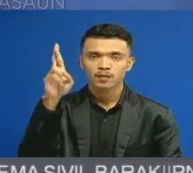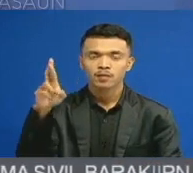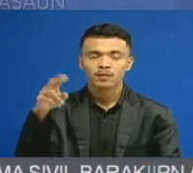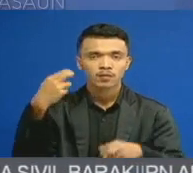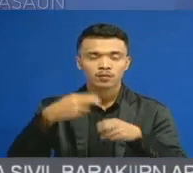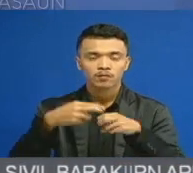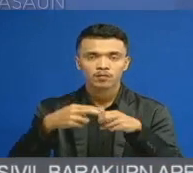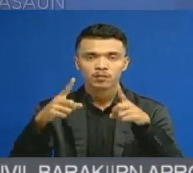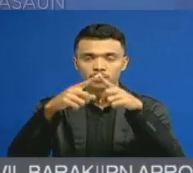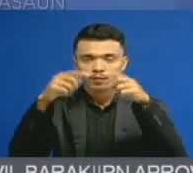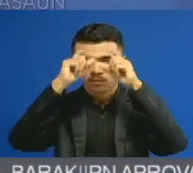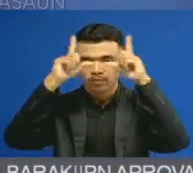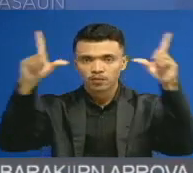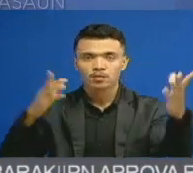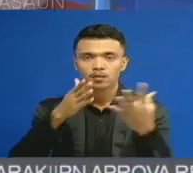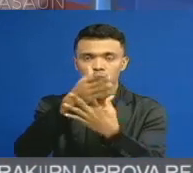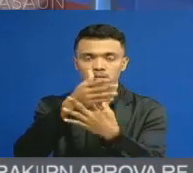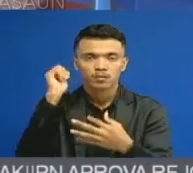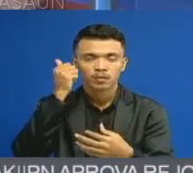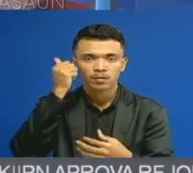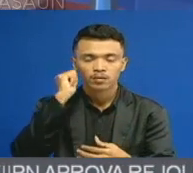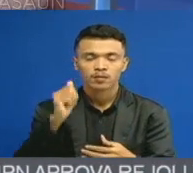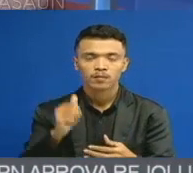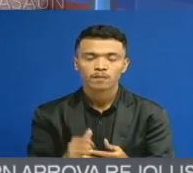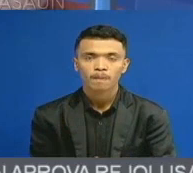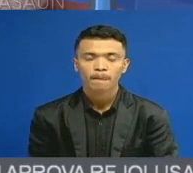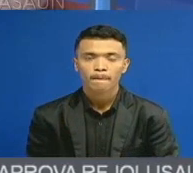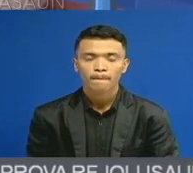Timor-Leste na adesão da Ásia nesse dia? Bahau,